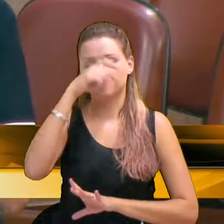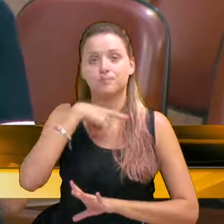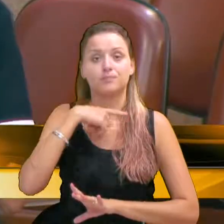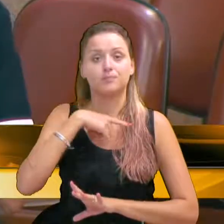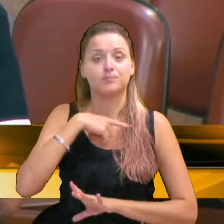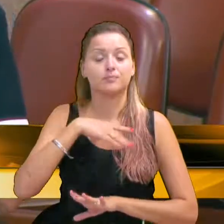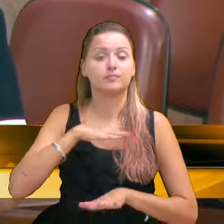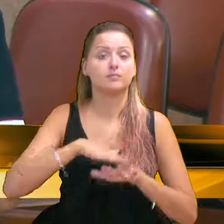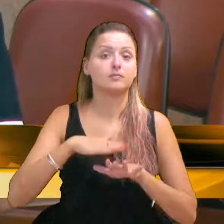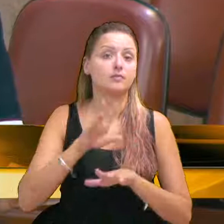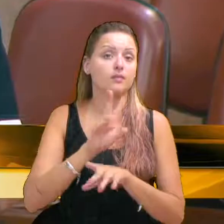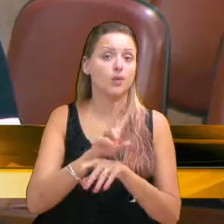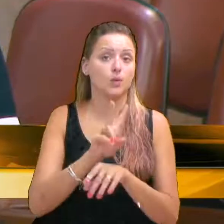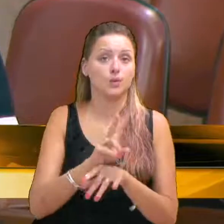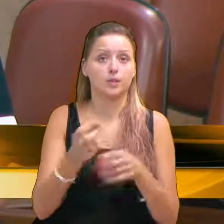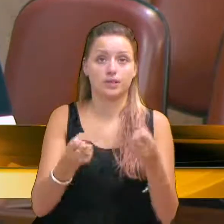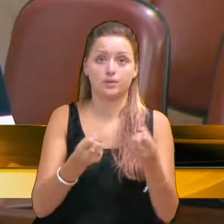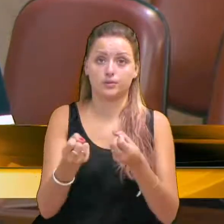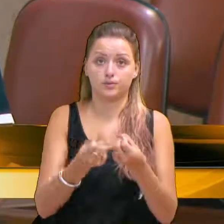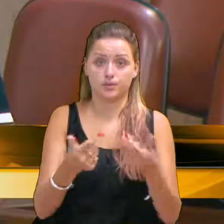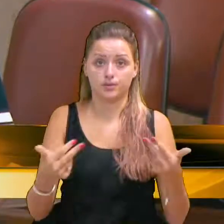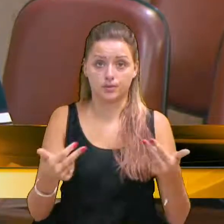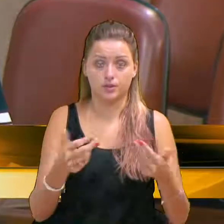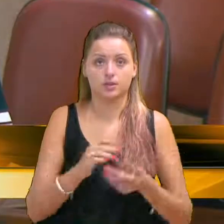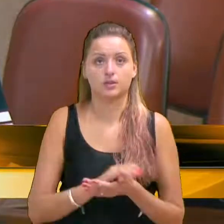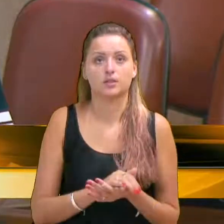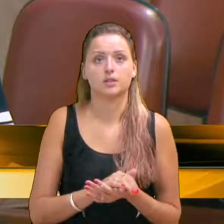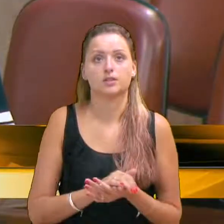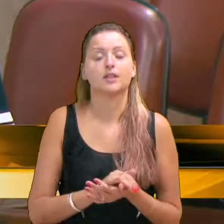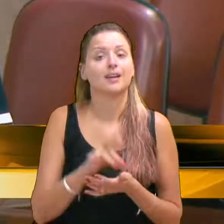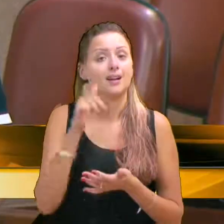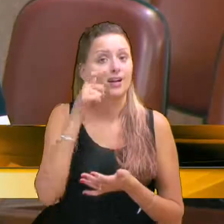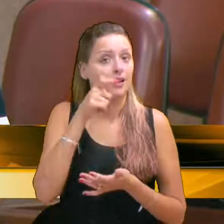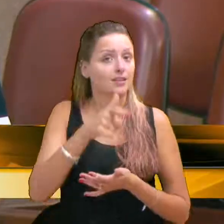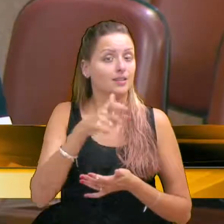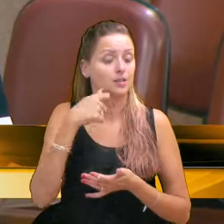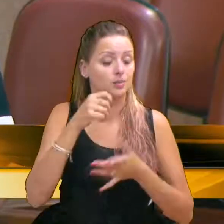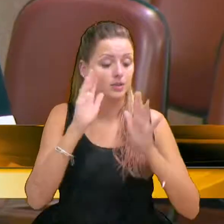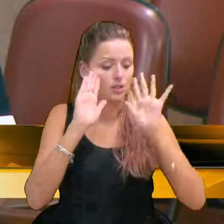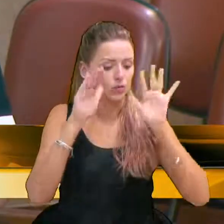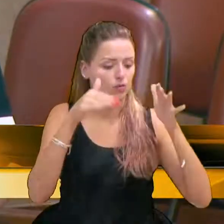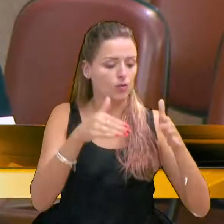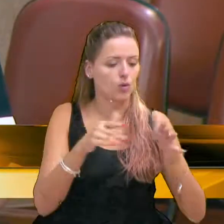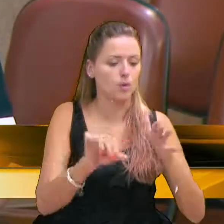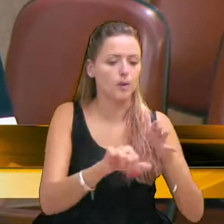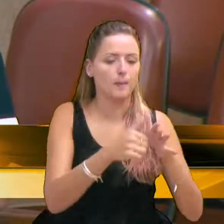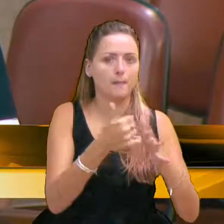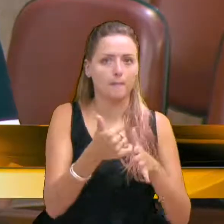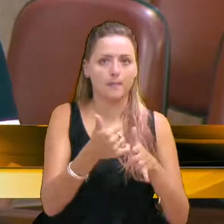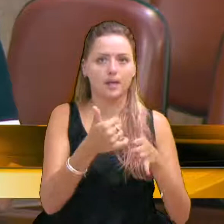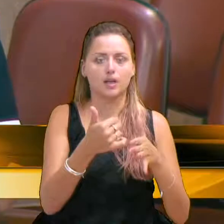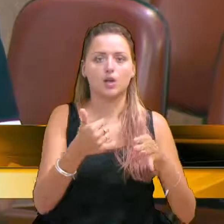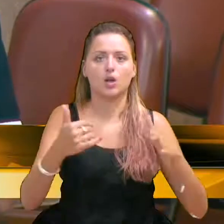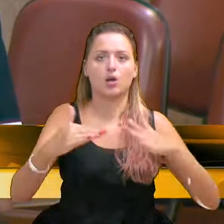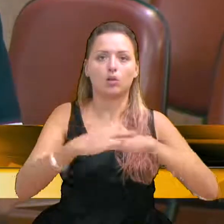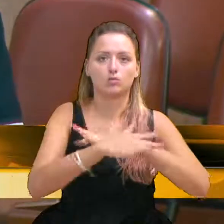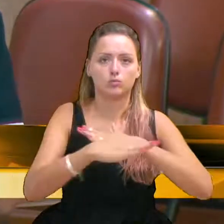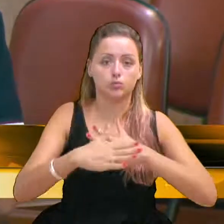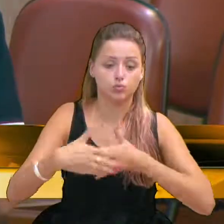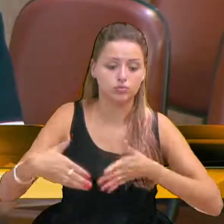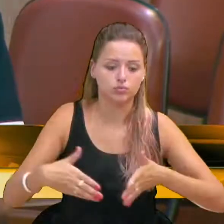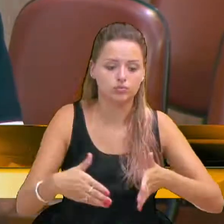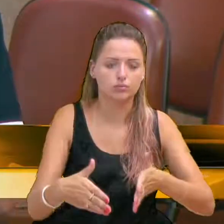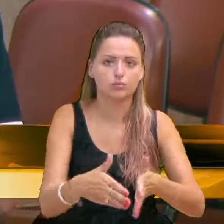trafegabilidade e cuidados no trânsito. A atenção deve ser voltada para melhores condições de circulação nas